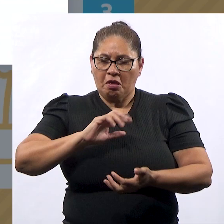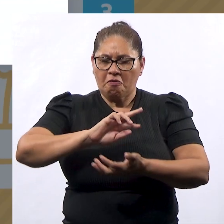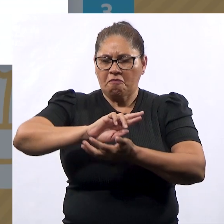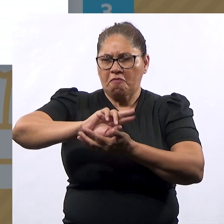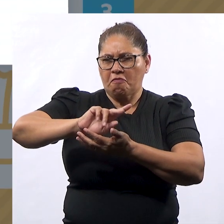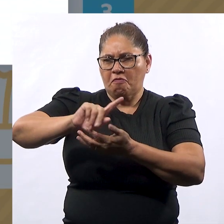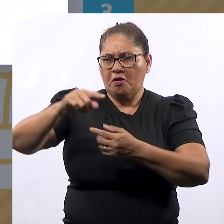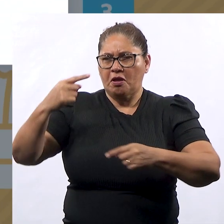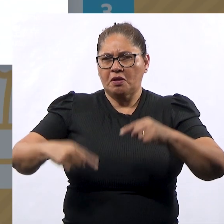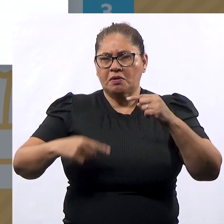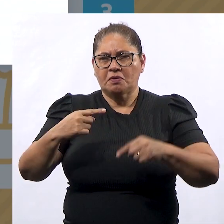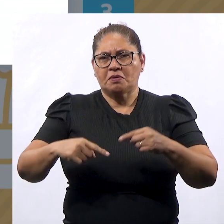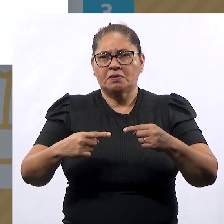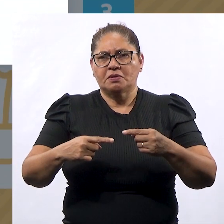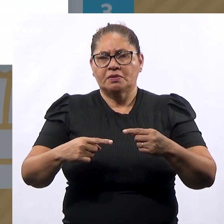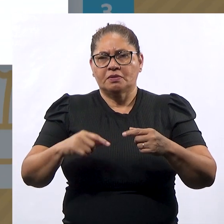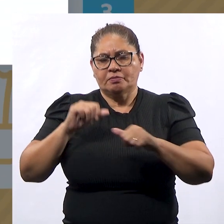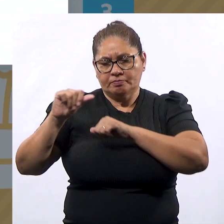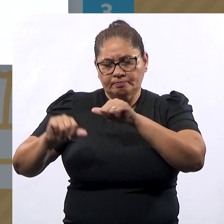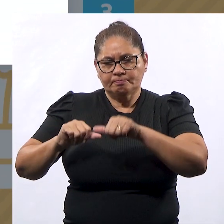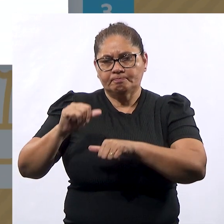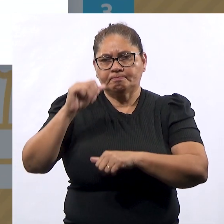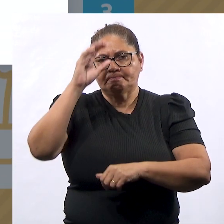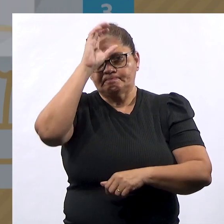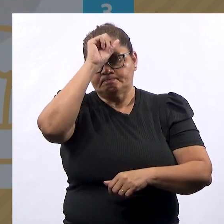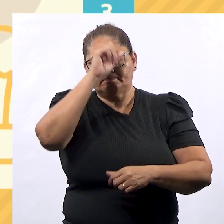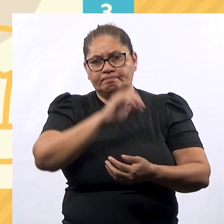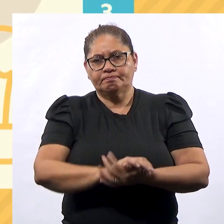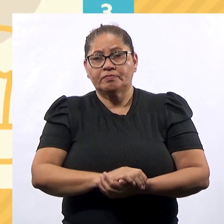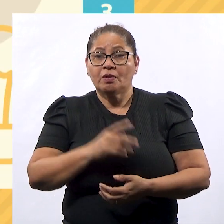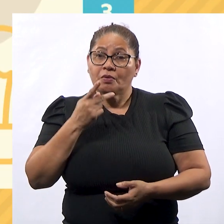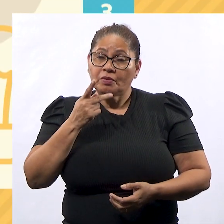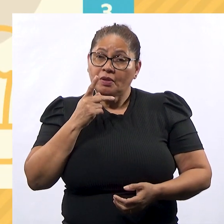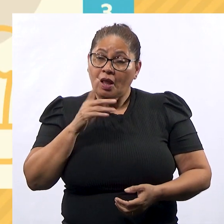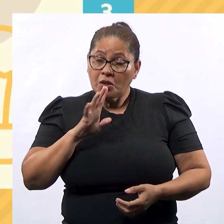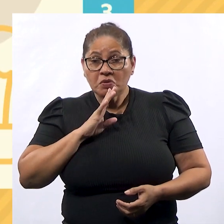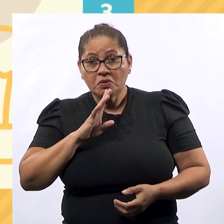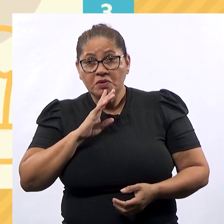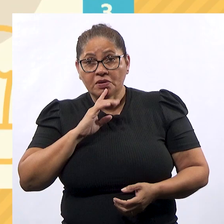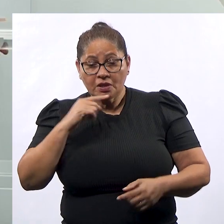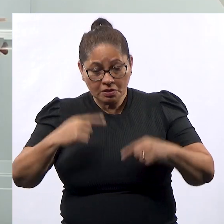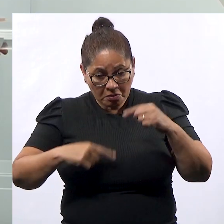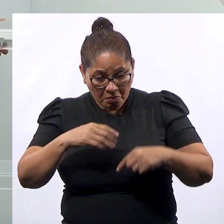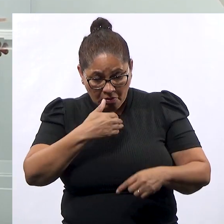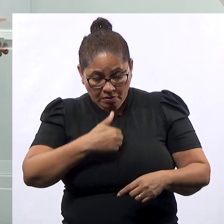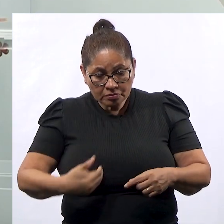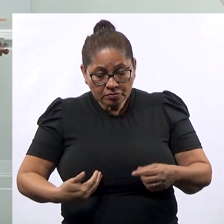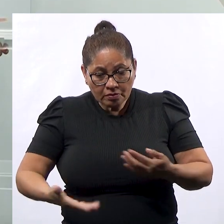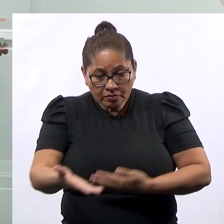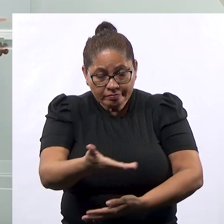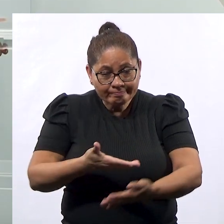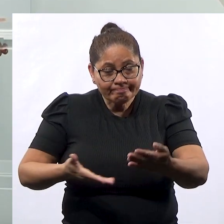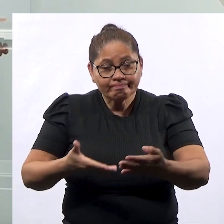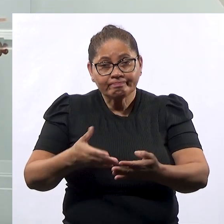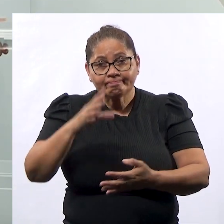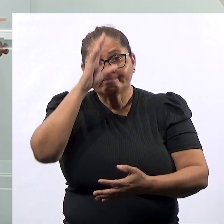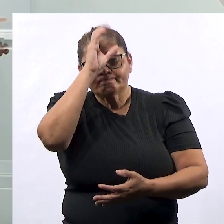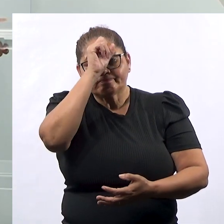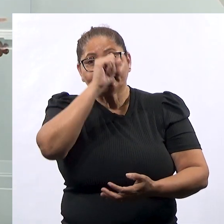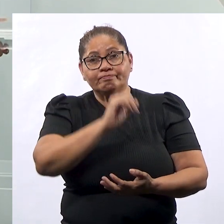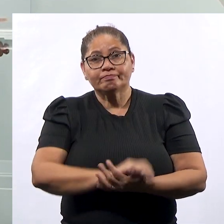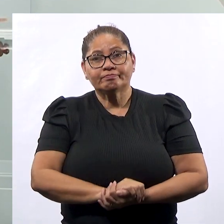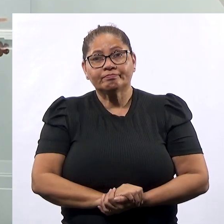várias políticas voltadas para a avaliação da aprendizagem. Por falar nisso, você conhece alguma política pública relacionada à avaliação